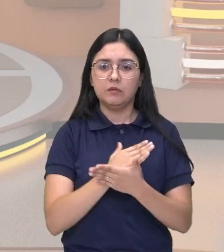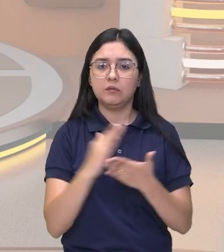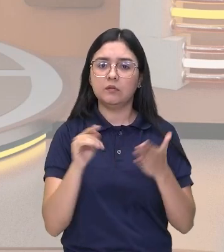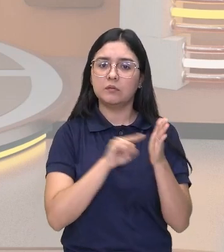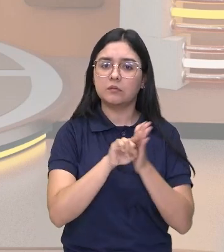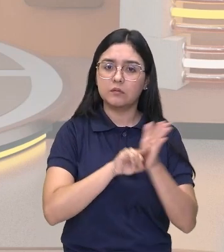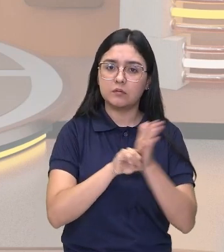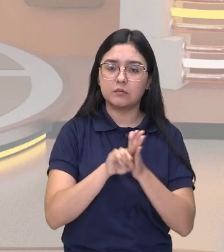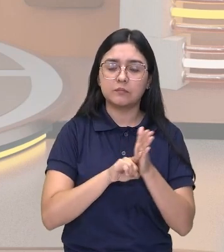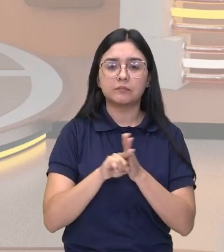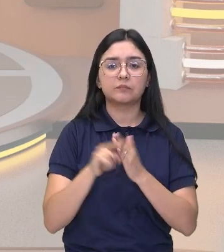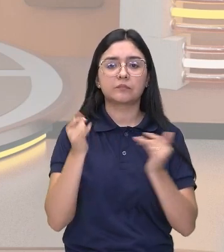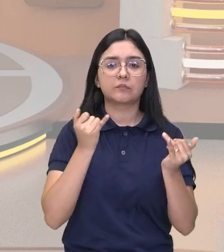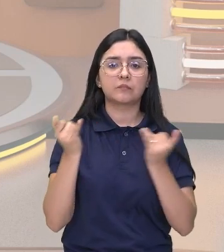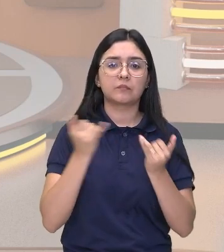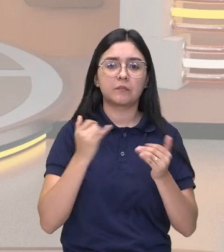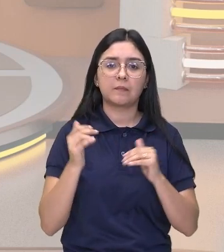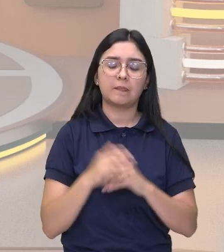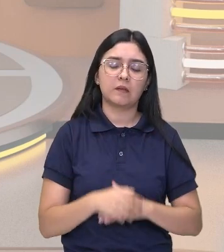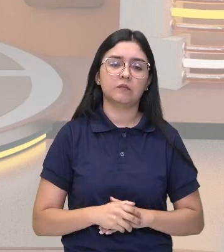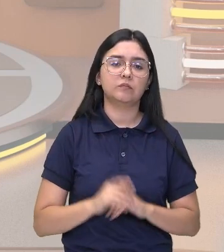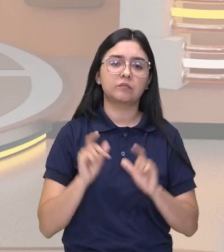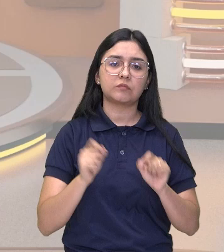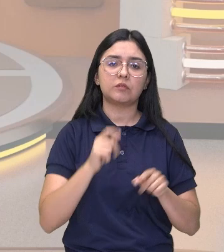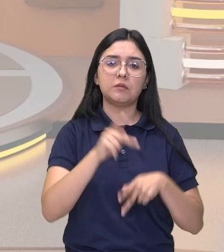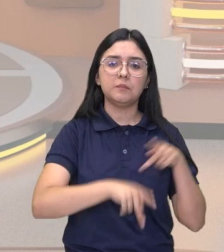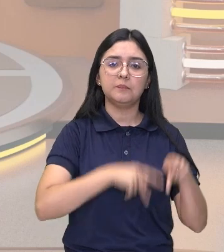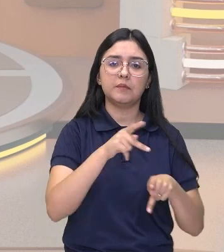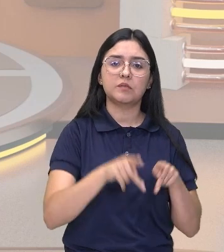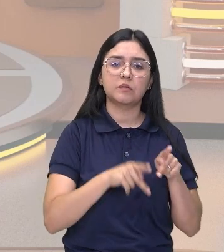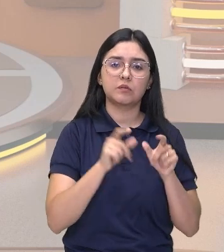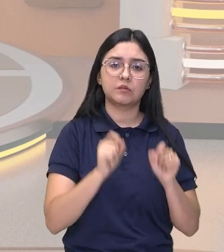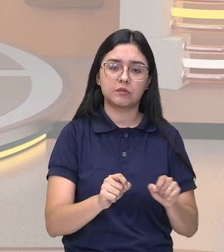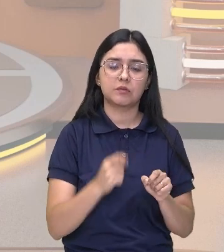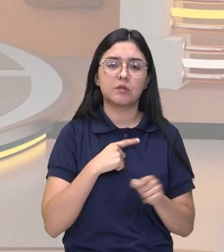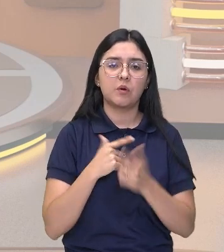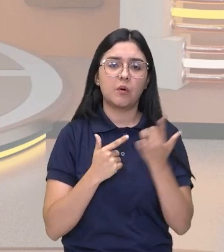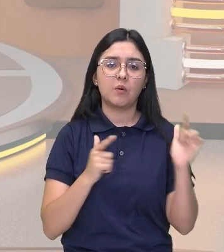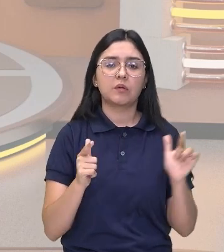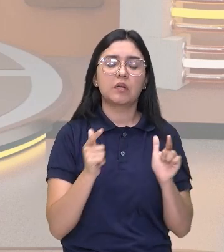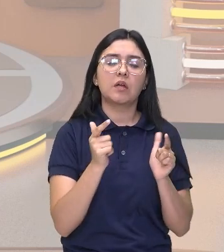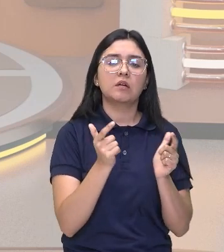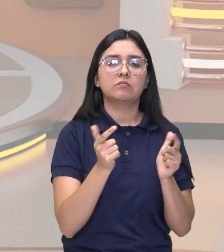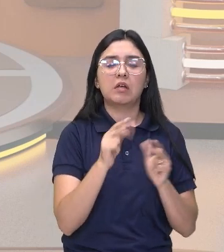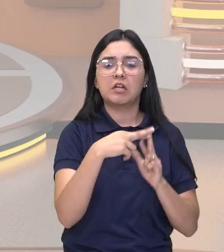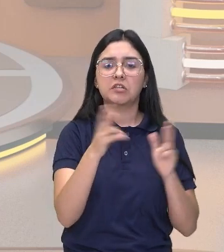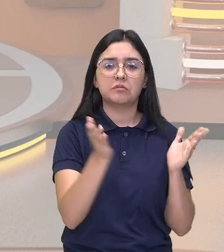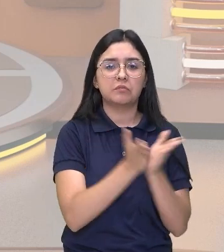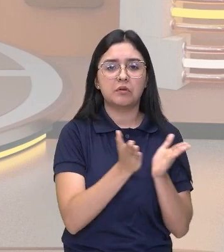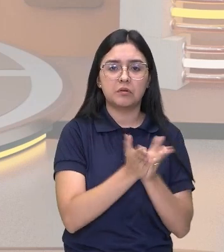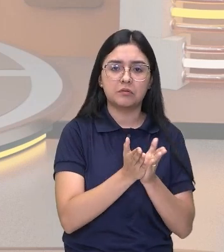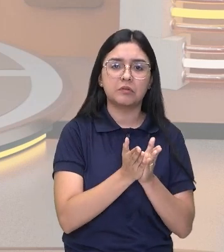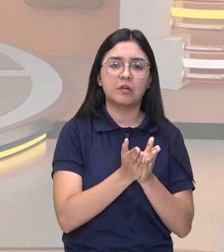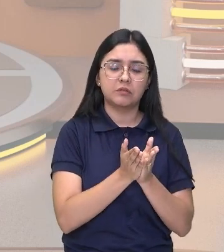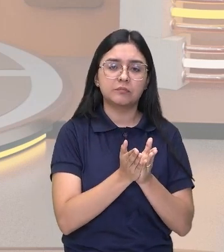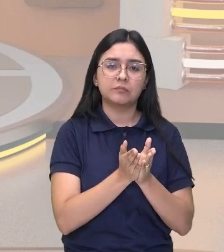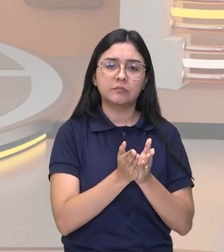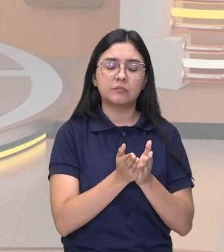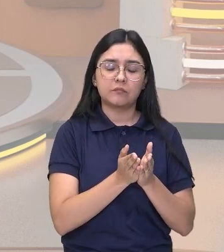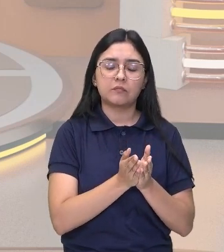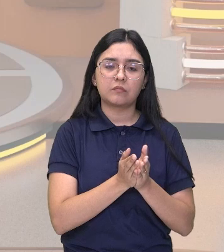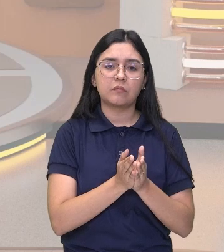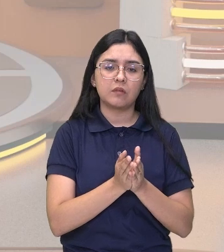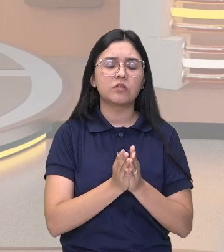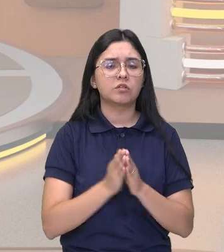alguns dados, que mais e mais pessoas que aderem à religião protestante, ou que a gente conhece como evangélicos,